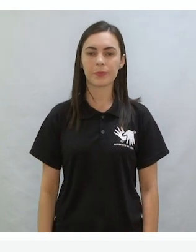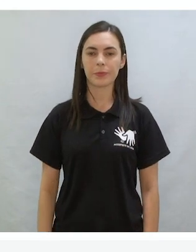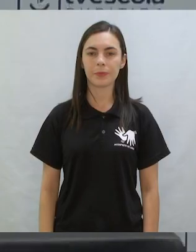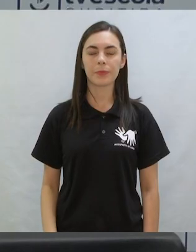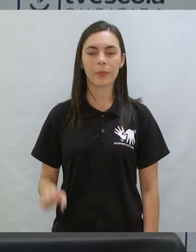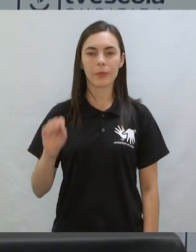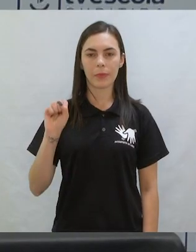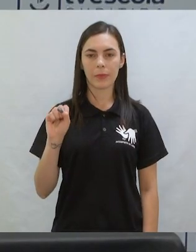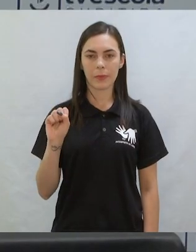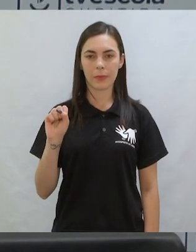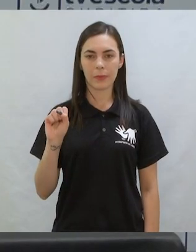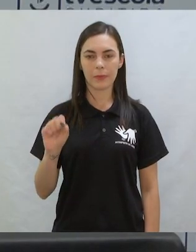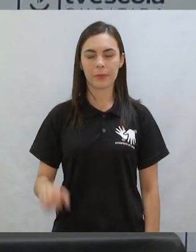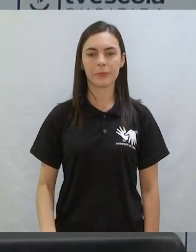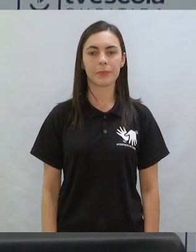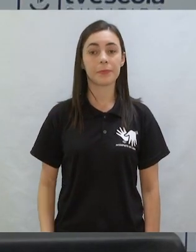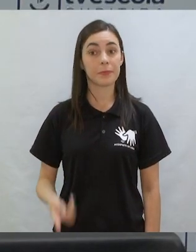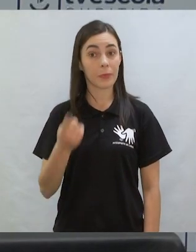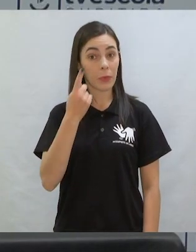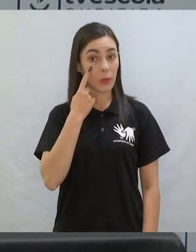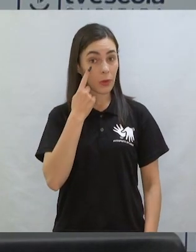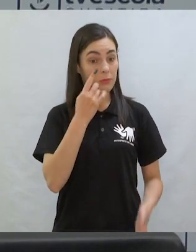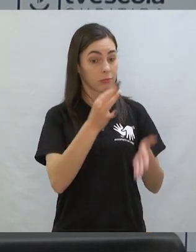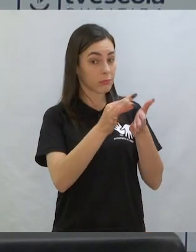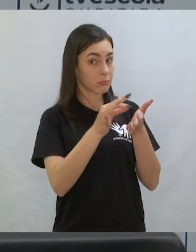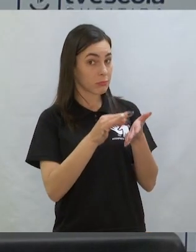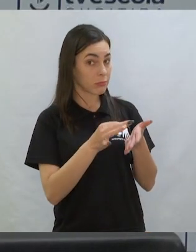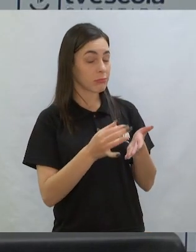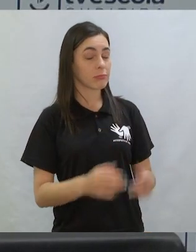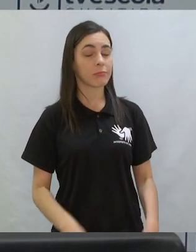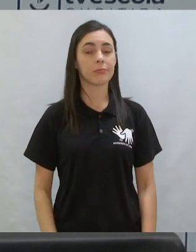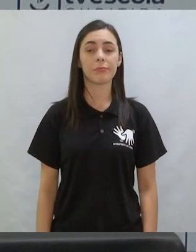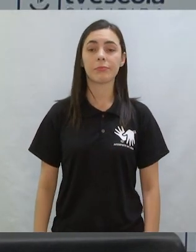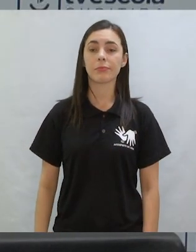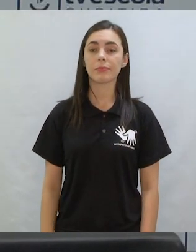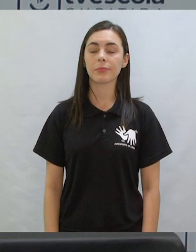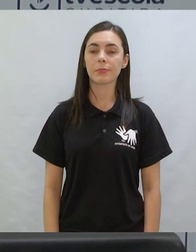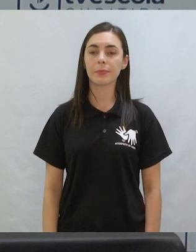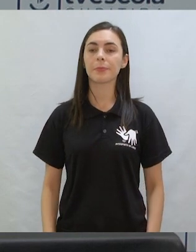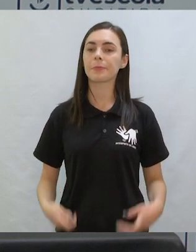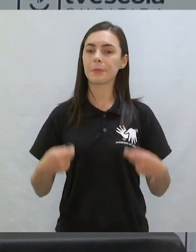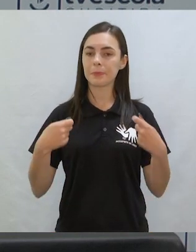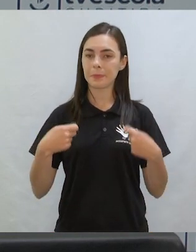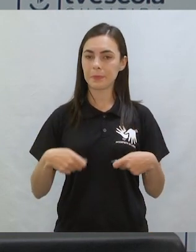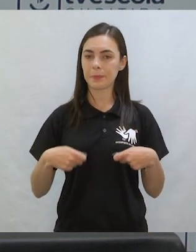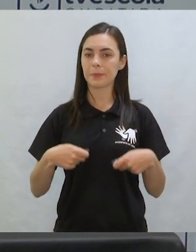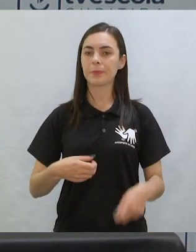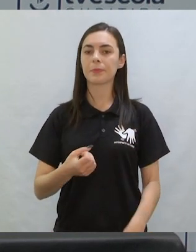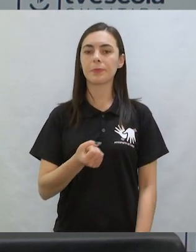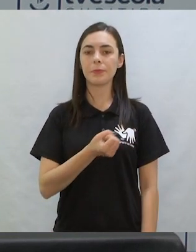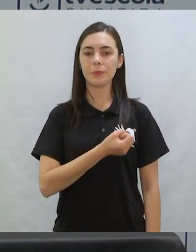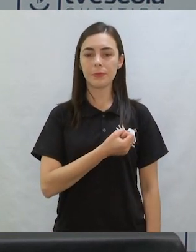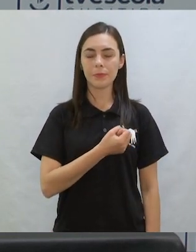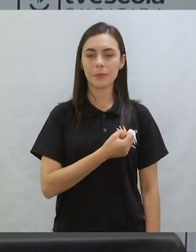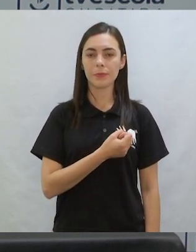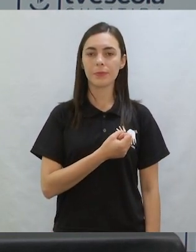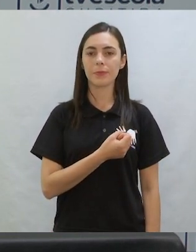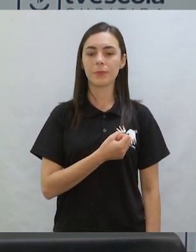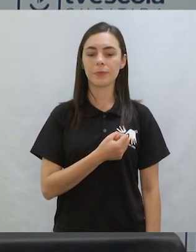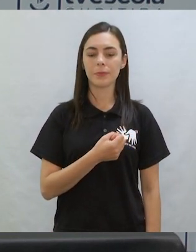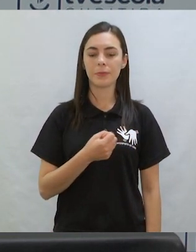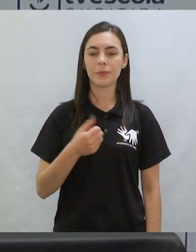número 8. Vejam lá, vão conferindo. Nós vamos precisar de